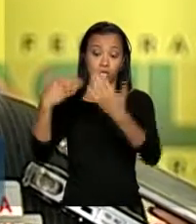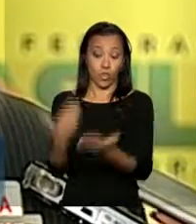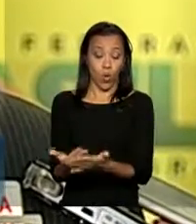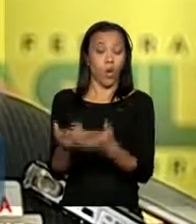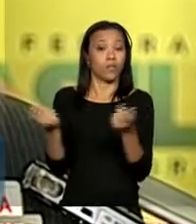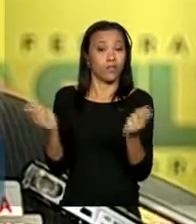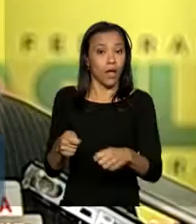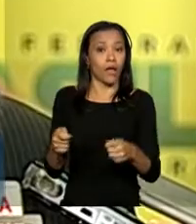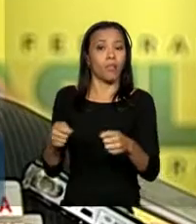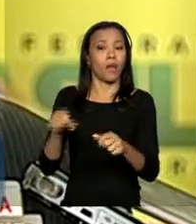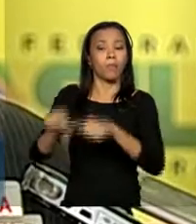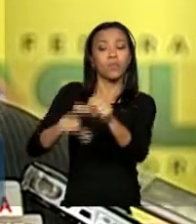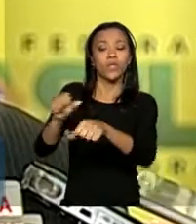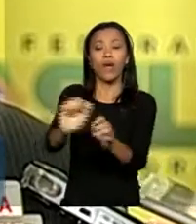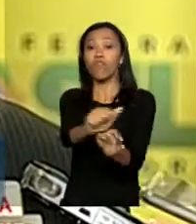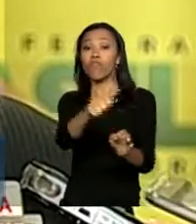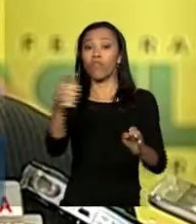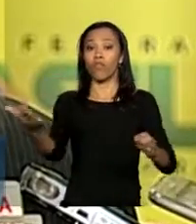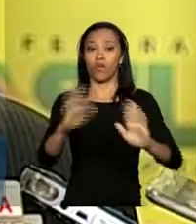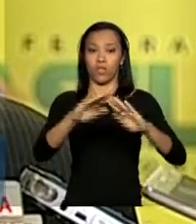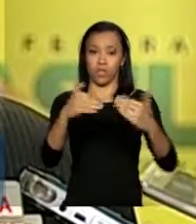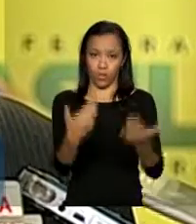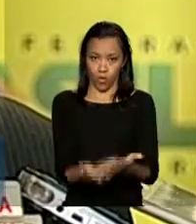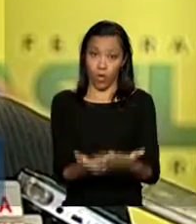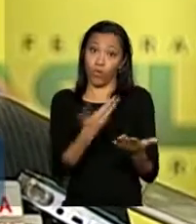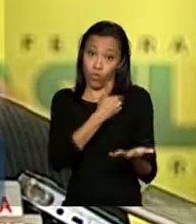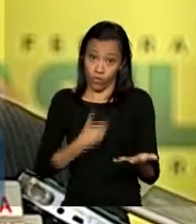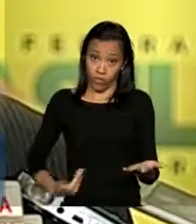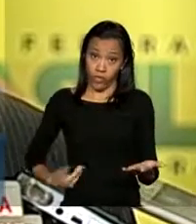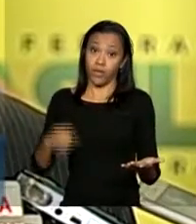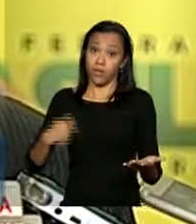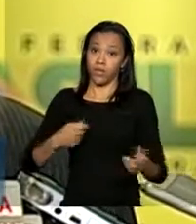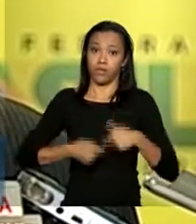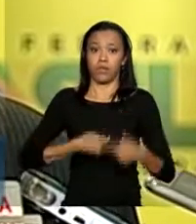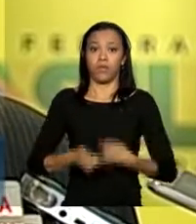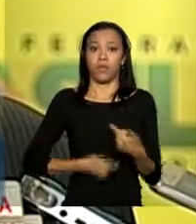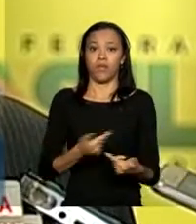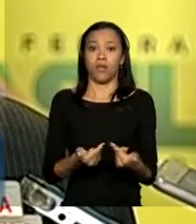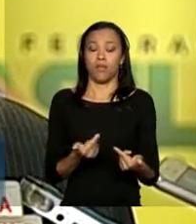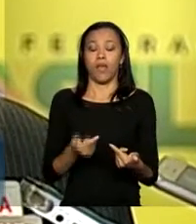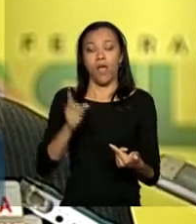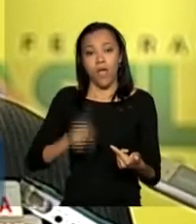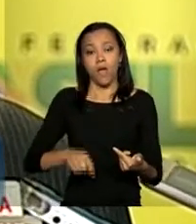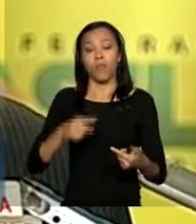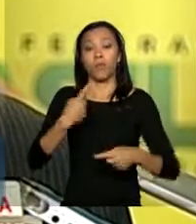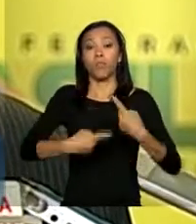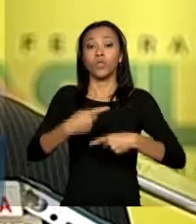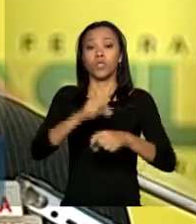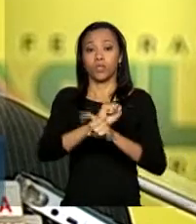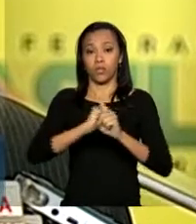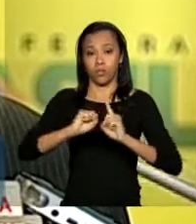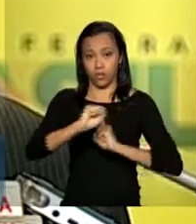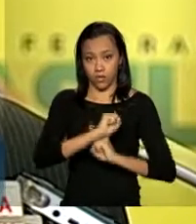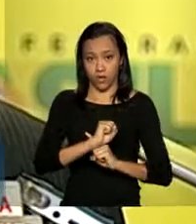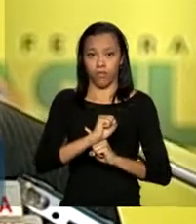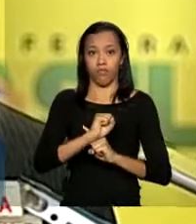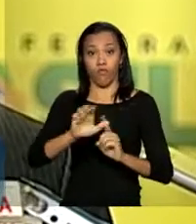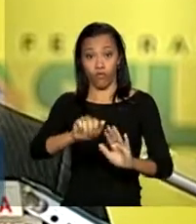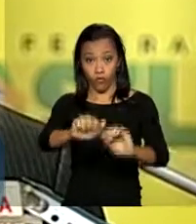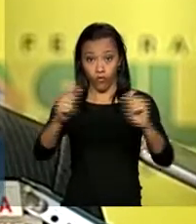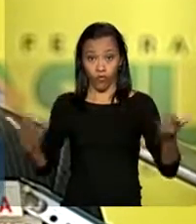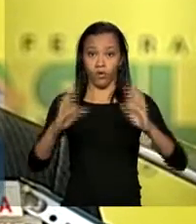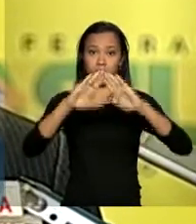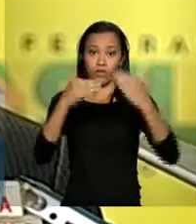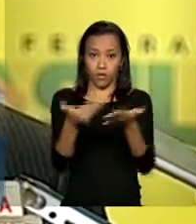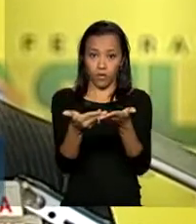mexer. O que está fora, também os governos têm que trabalhar, mas aí são as políticas sociais. E tudo isso junto